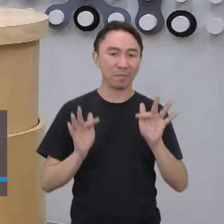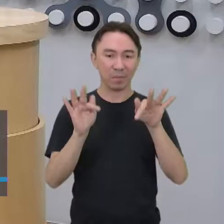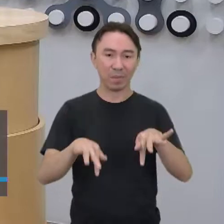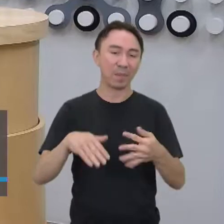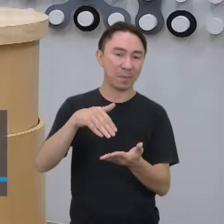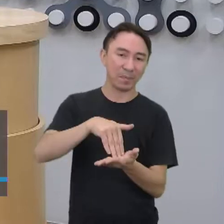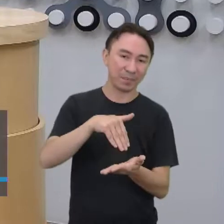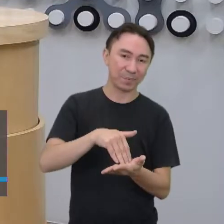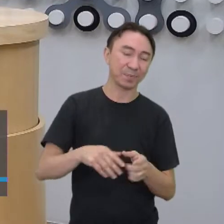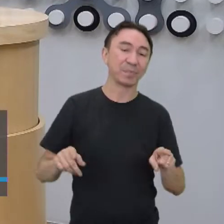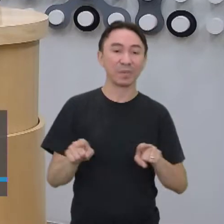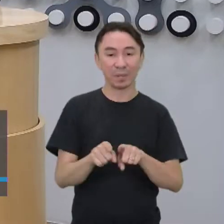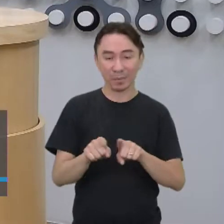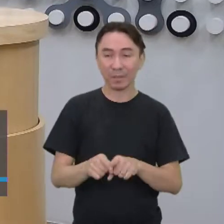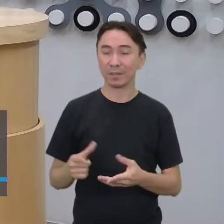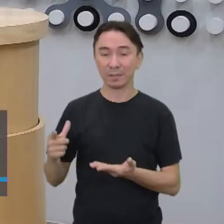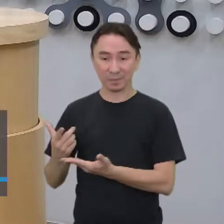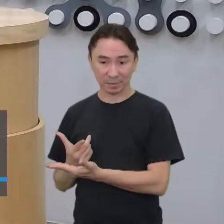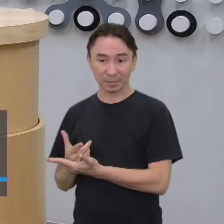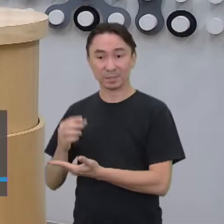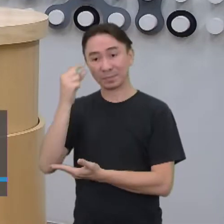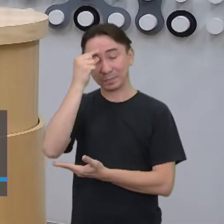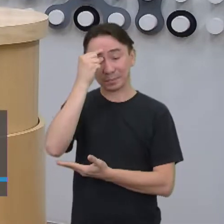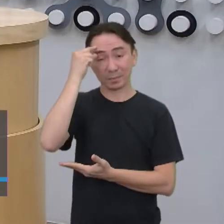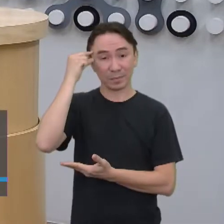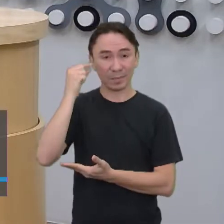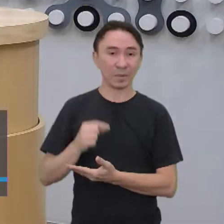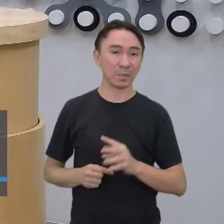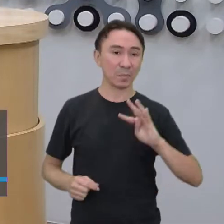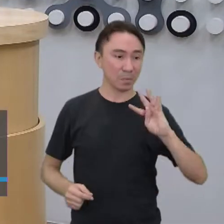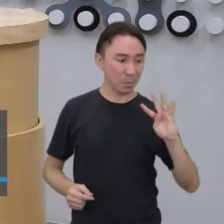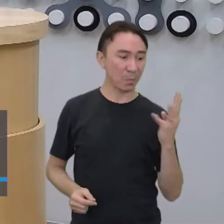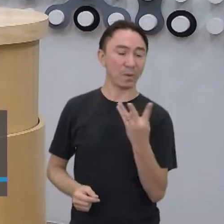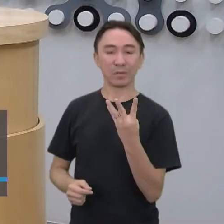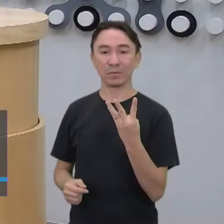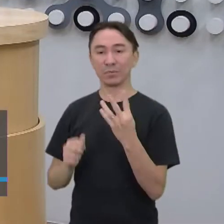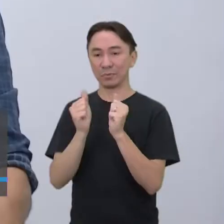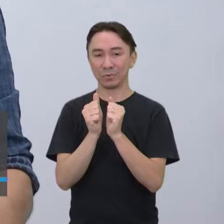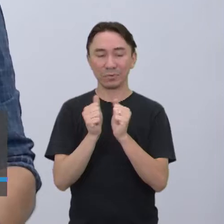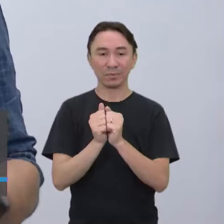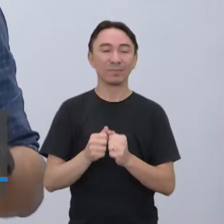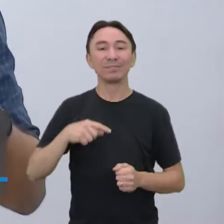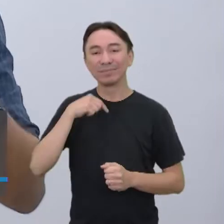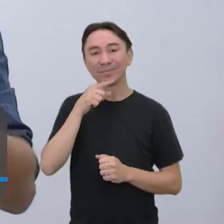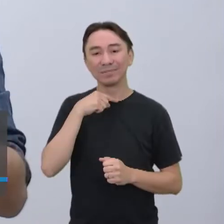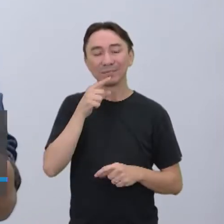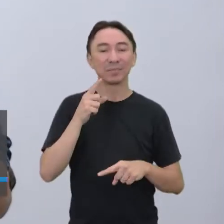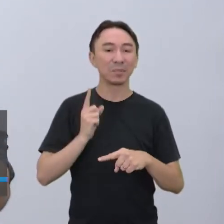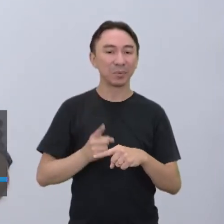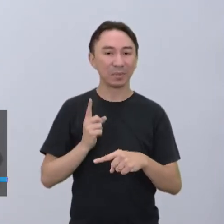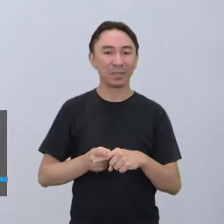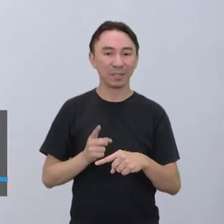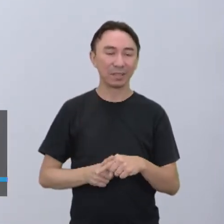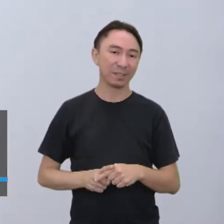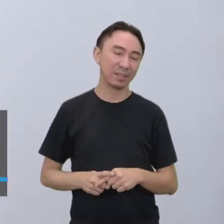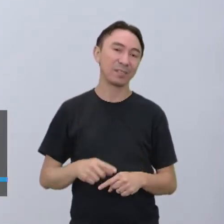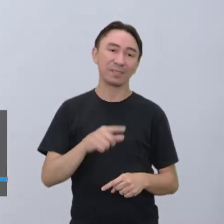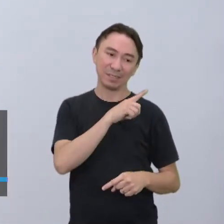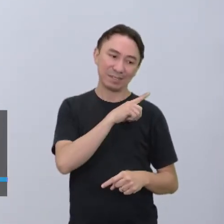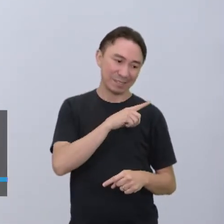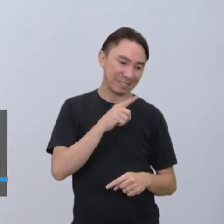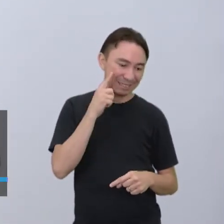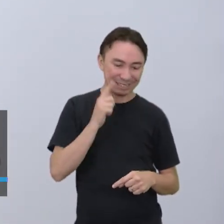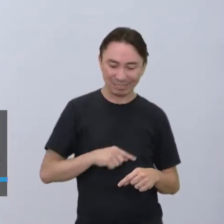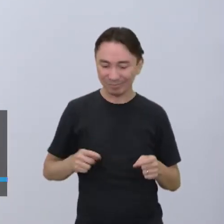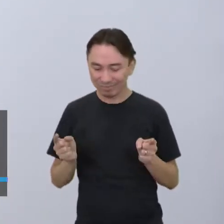Valéria para compor. Porque os 4 não estiveram juntos aqui? Porque nós temos limitações de espaço, aqui ainda estamos em período de pandemia.